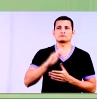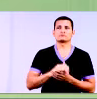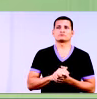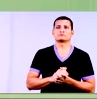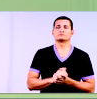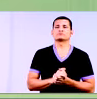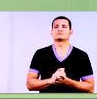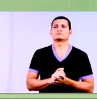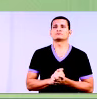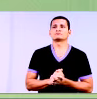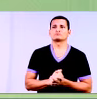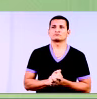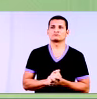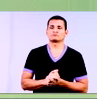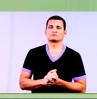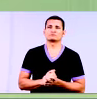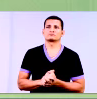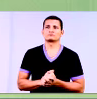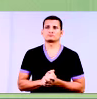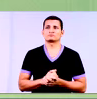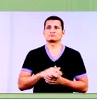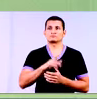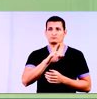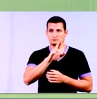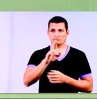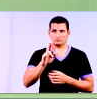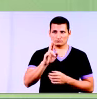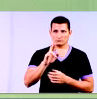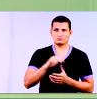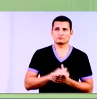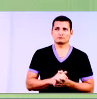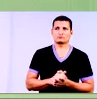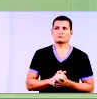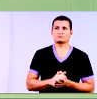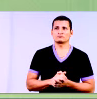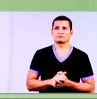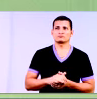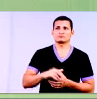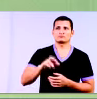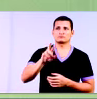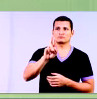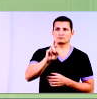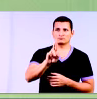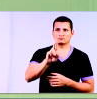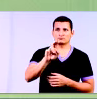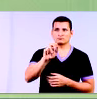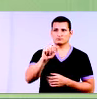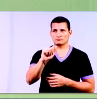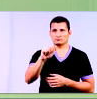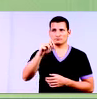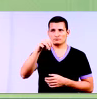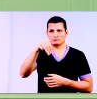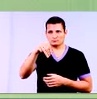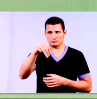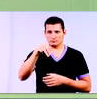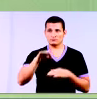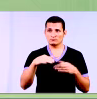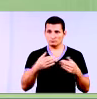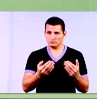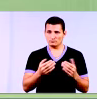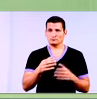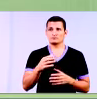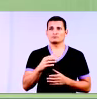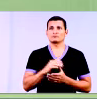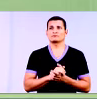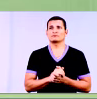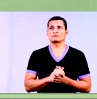Memória principal, que é a memória também chamada de memória RAM. Então, o processador,